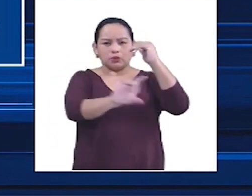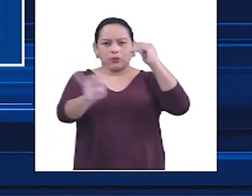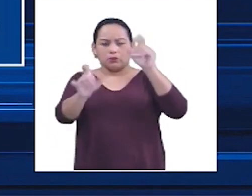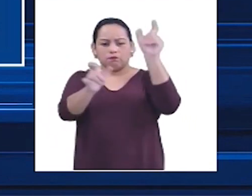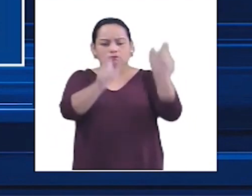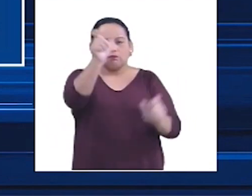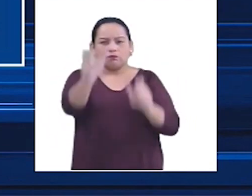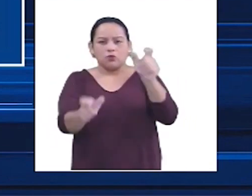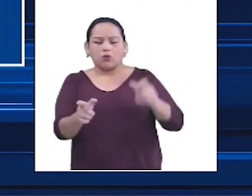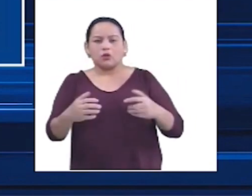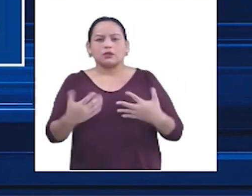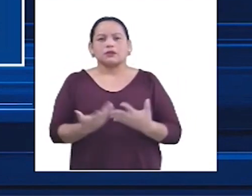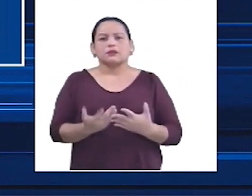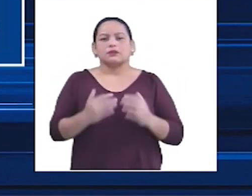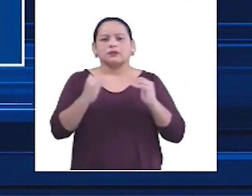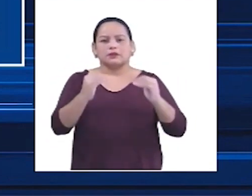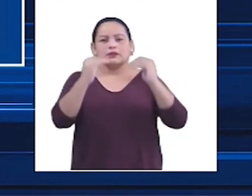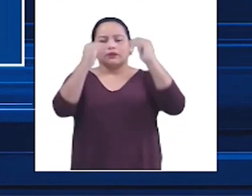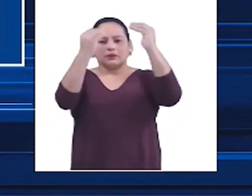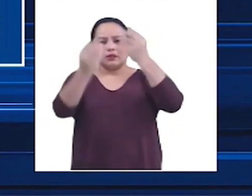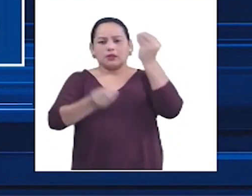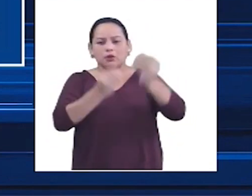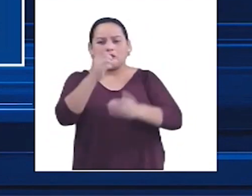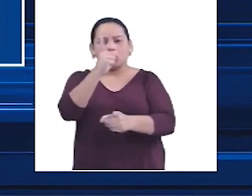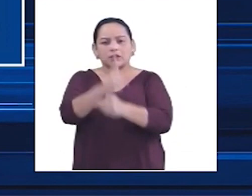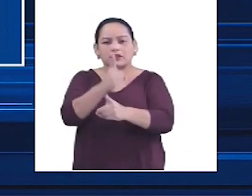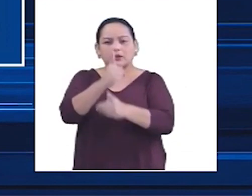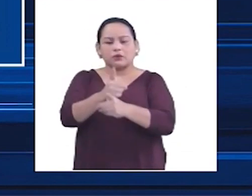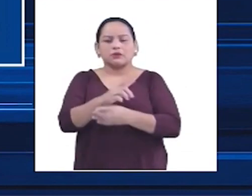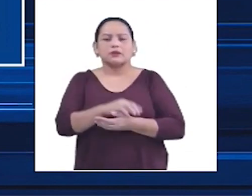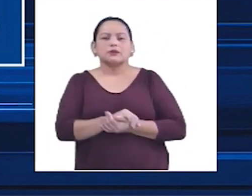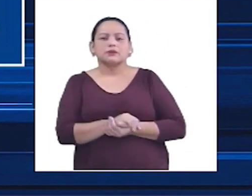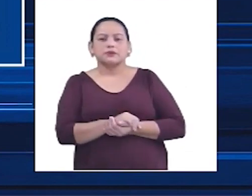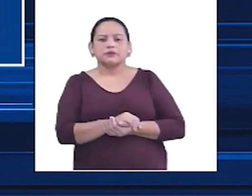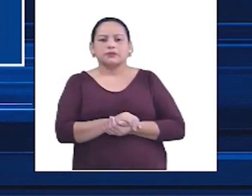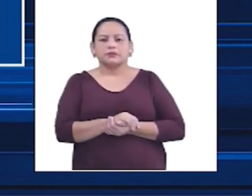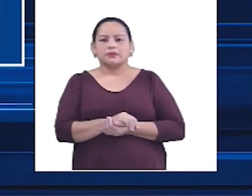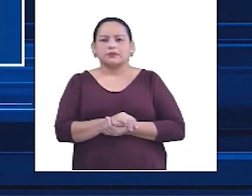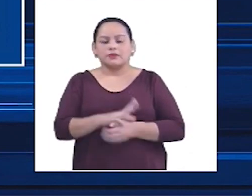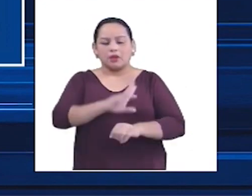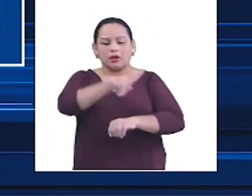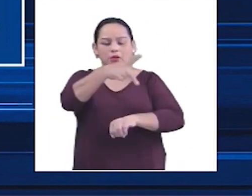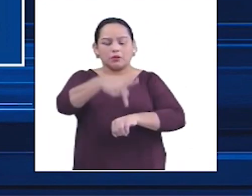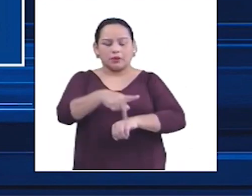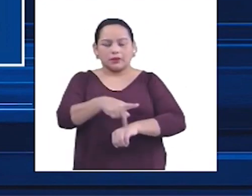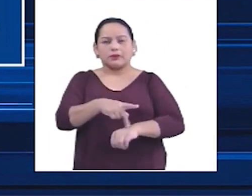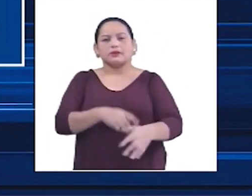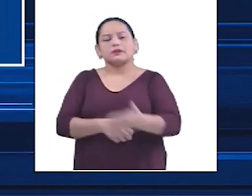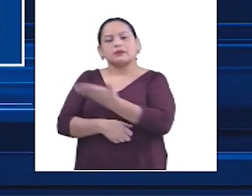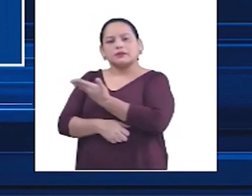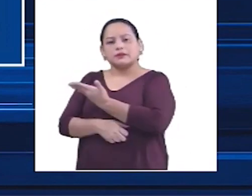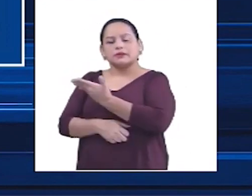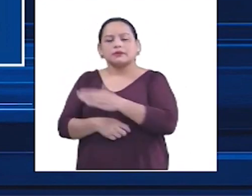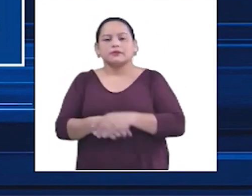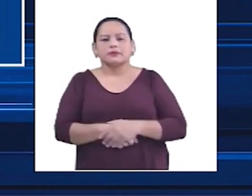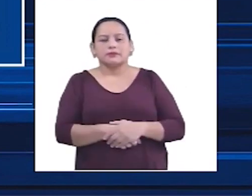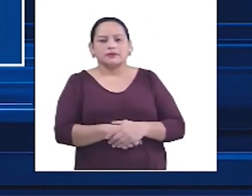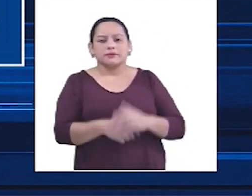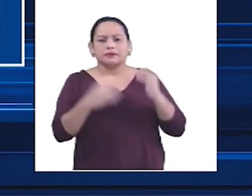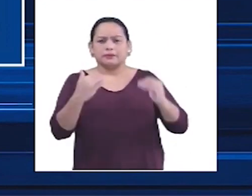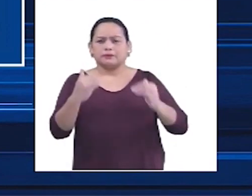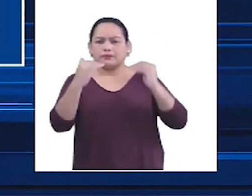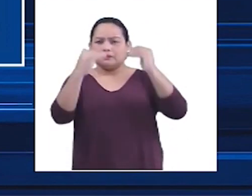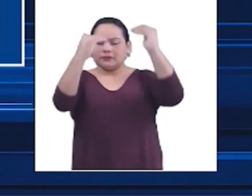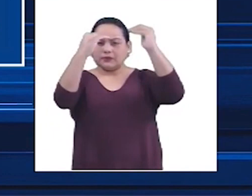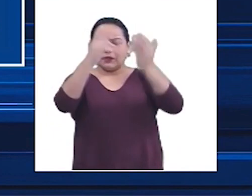de espécies endêmicas foram encontradas na Guiana. Então, repare que é mais de um nível, né? São